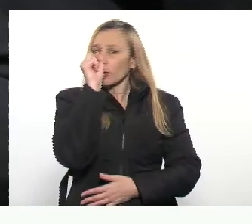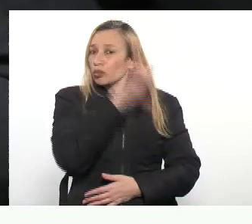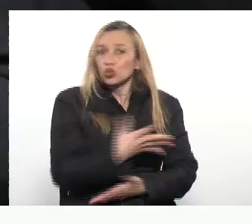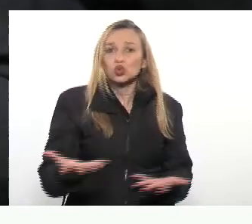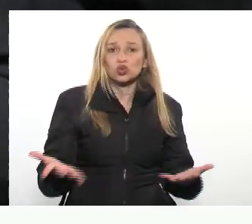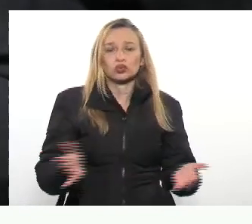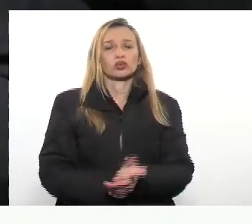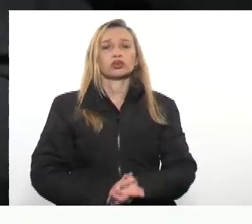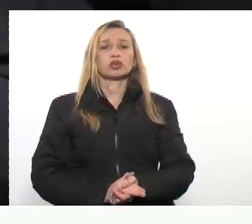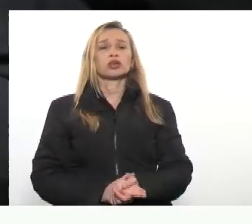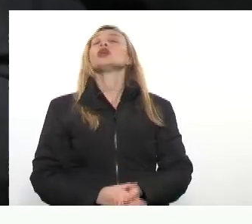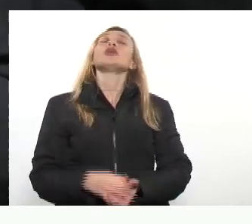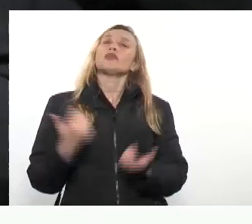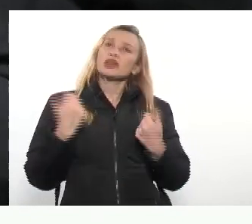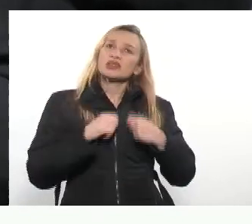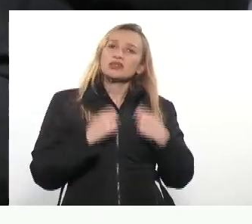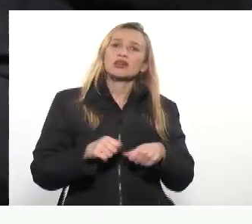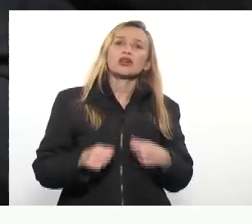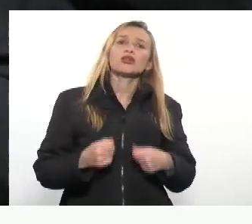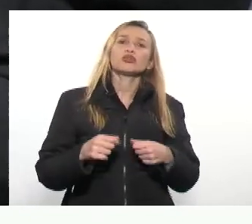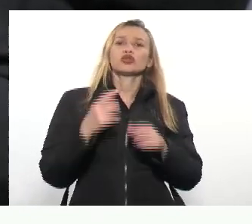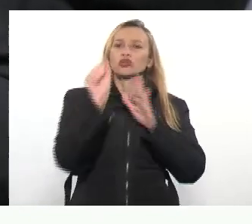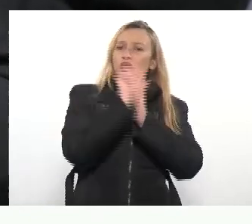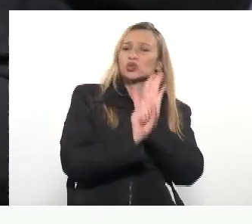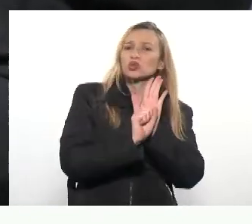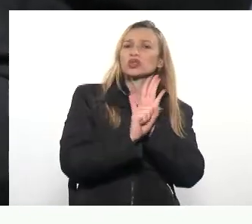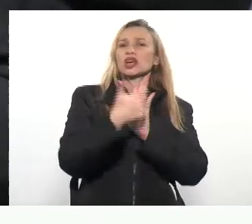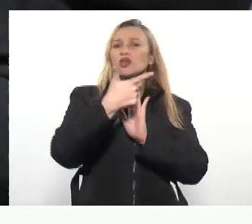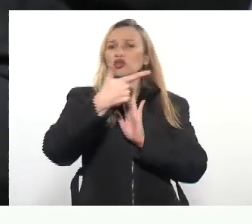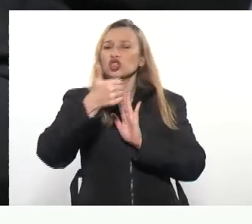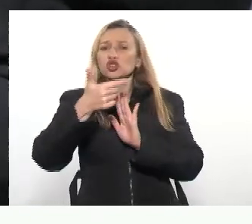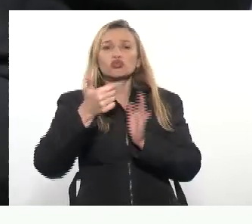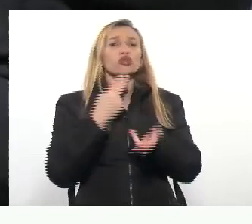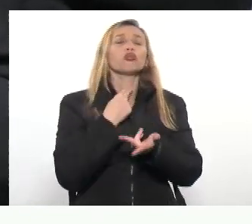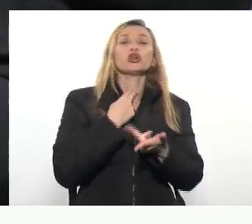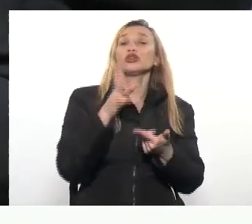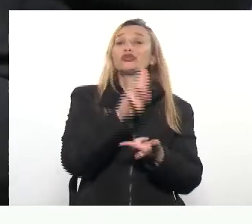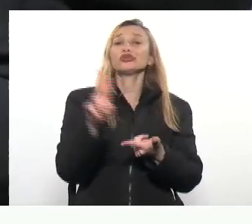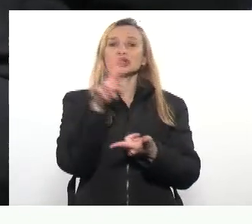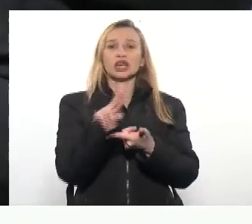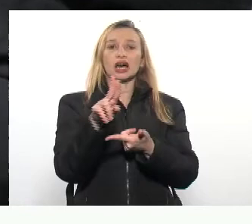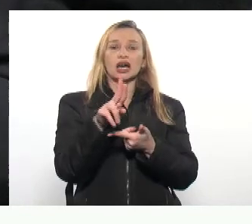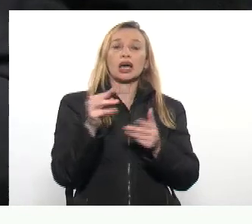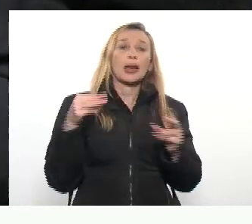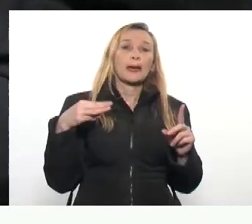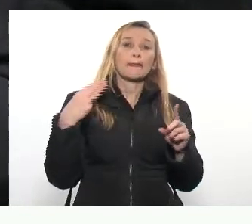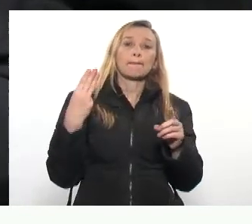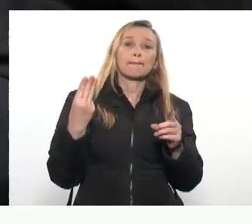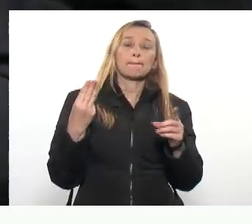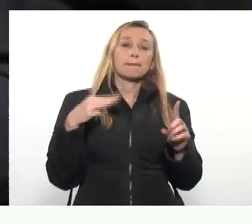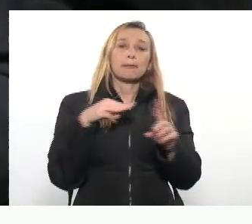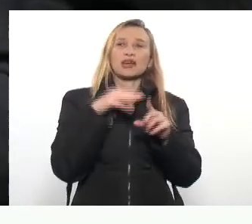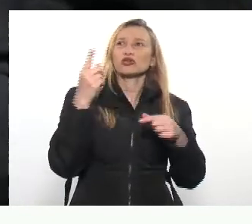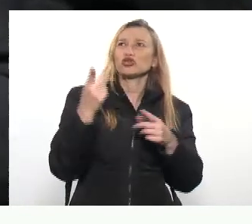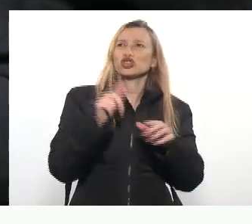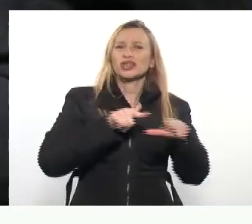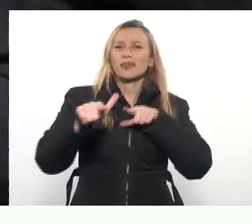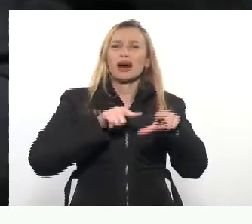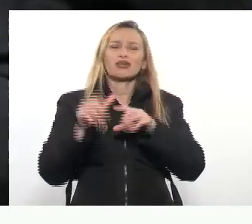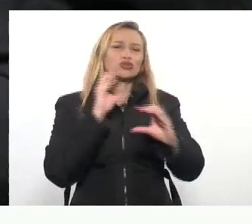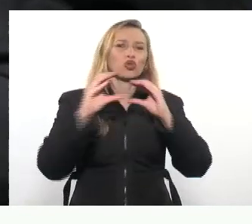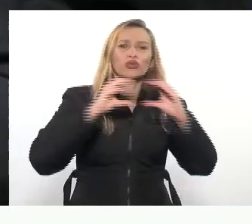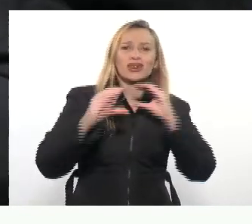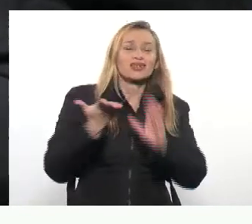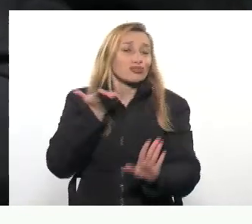pode. A gente tem que, nós estamos no século XXI. Nós não podemos usar métodos de trabalho, de